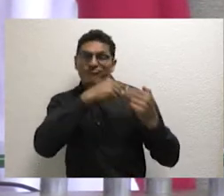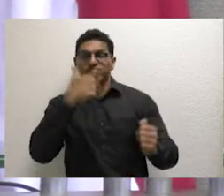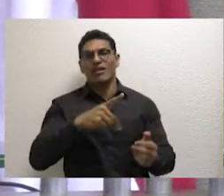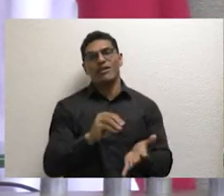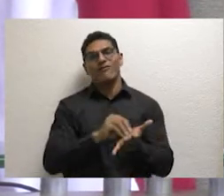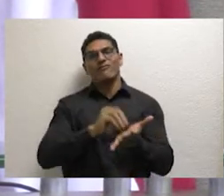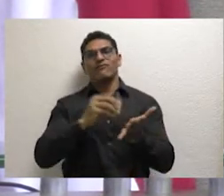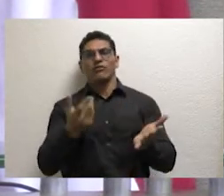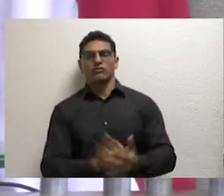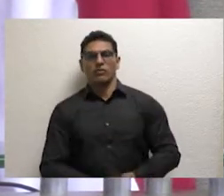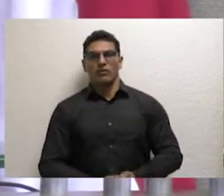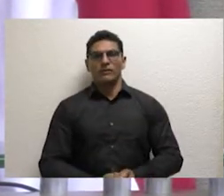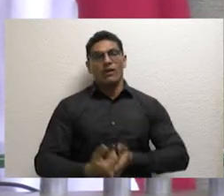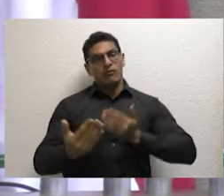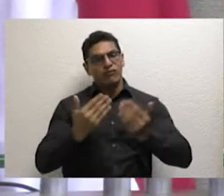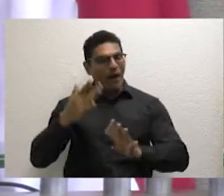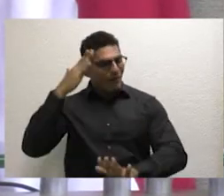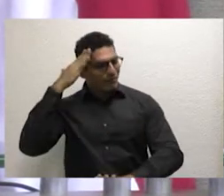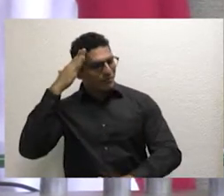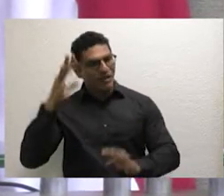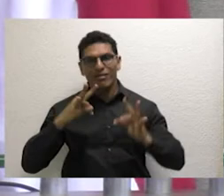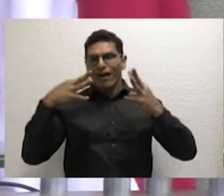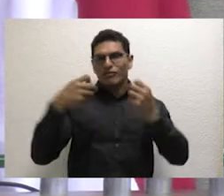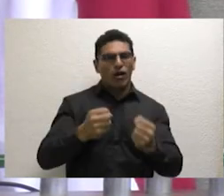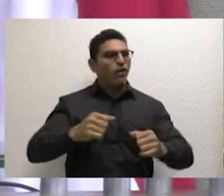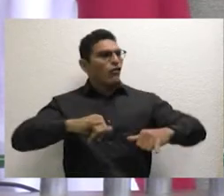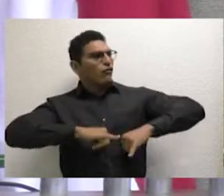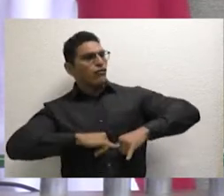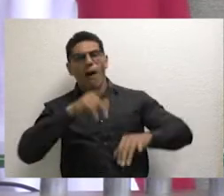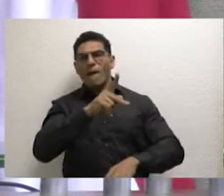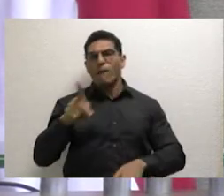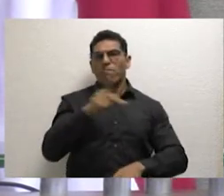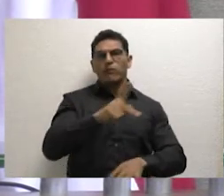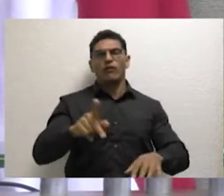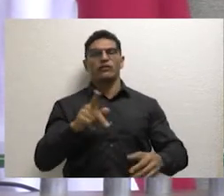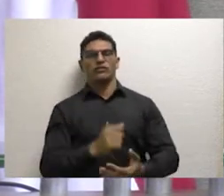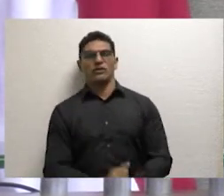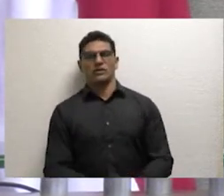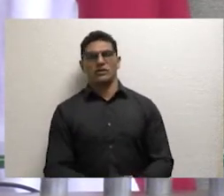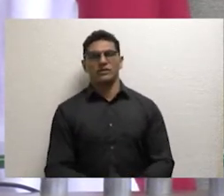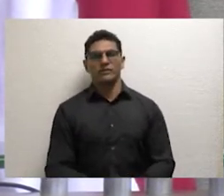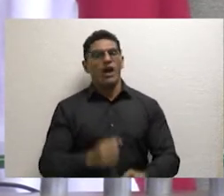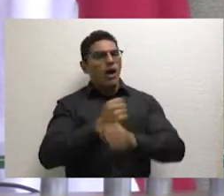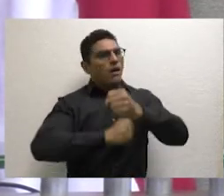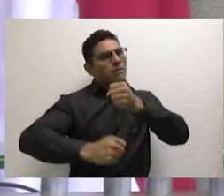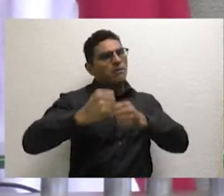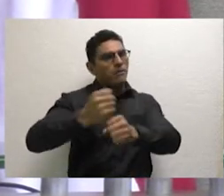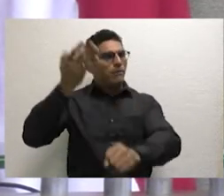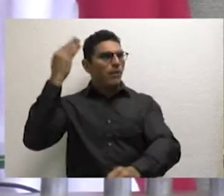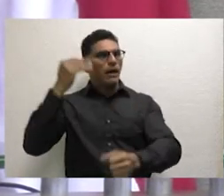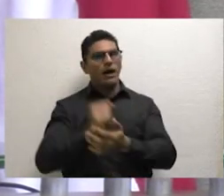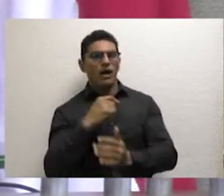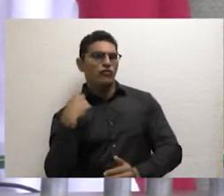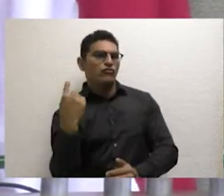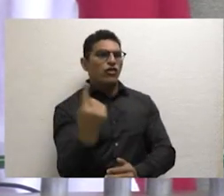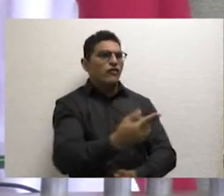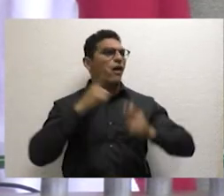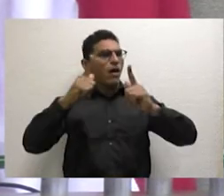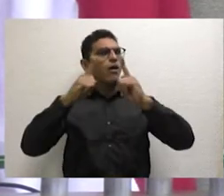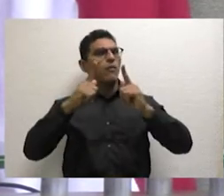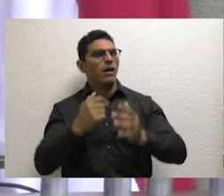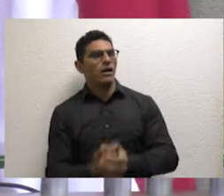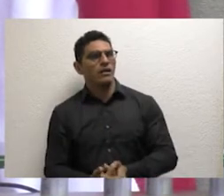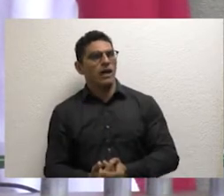capacidade de entender o sofrimento dessa categoria no ano passado nós fizemos uma greve